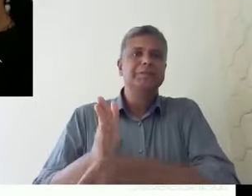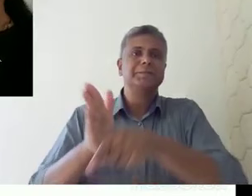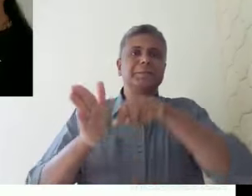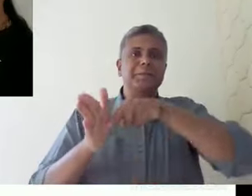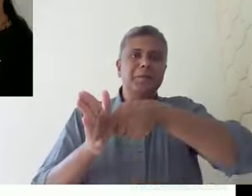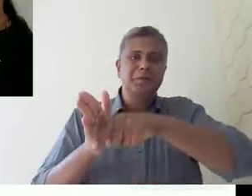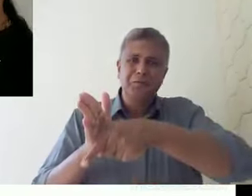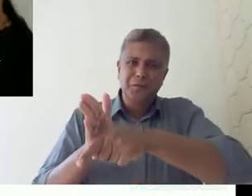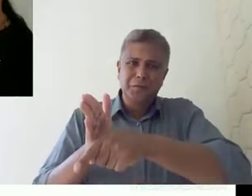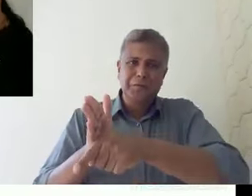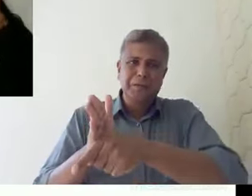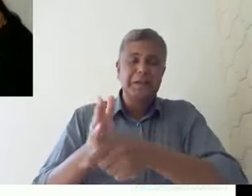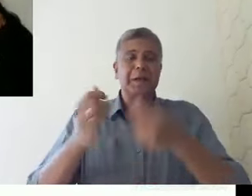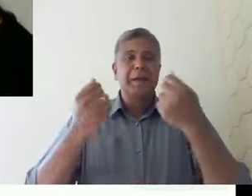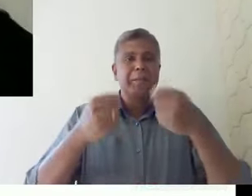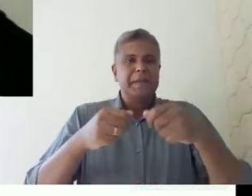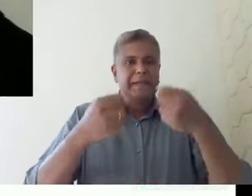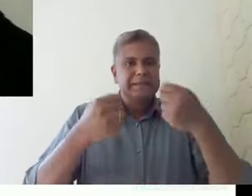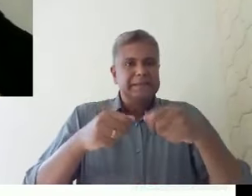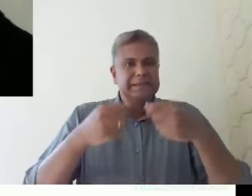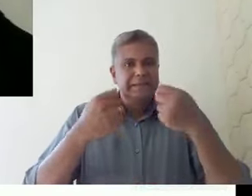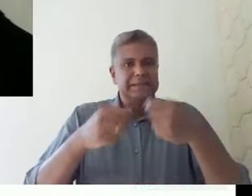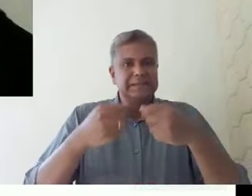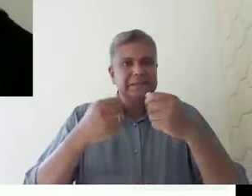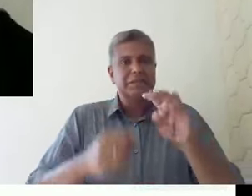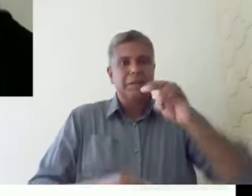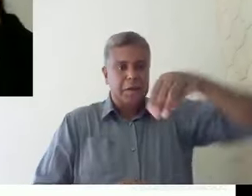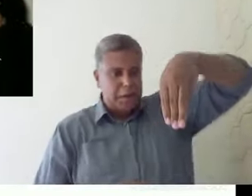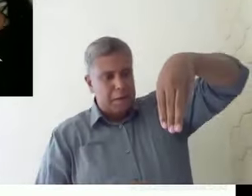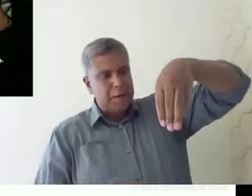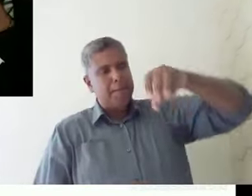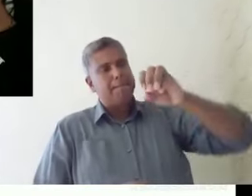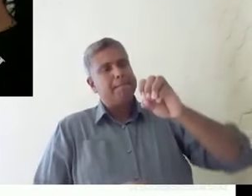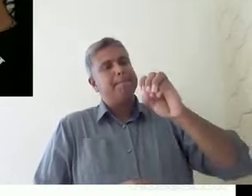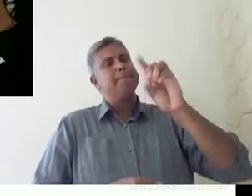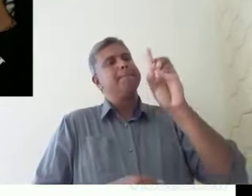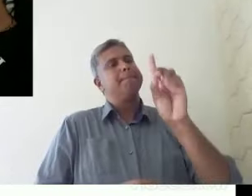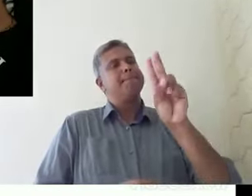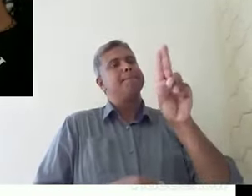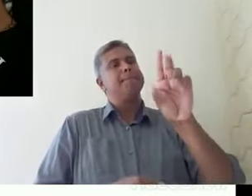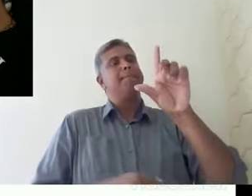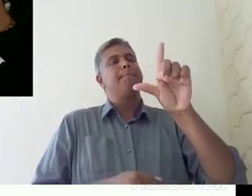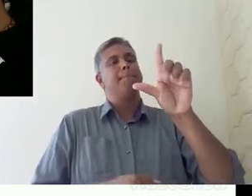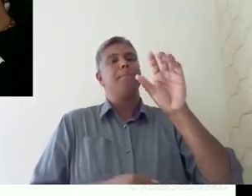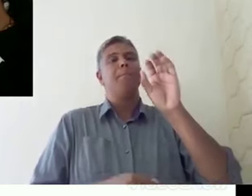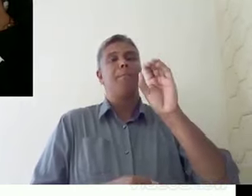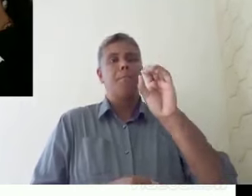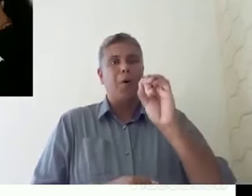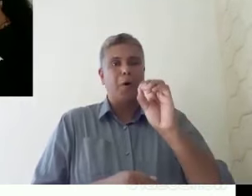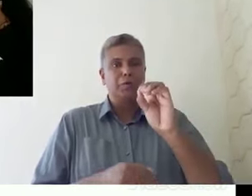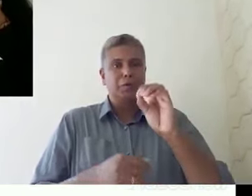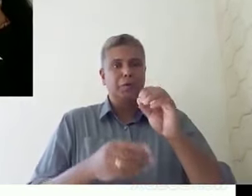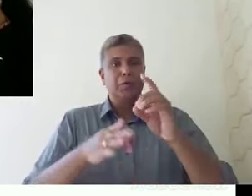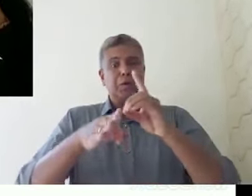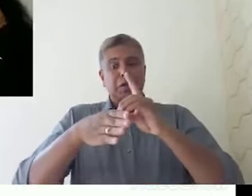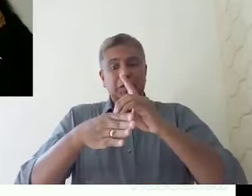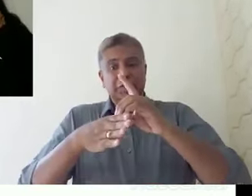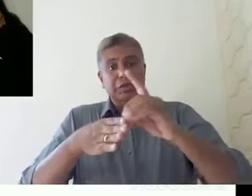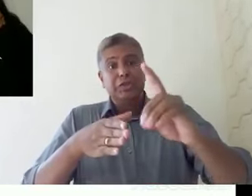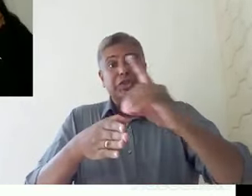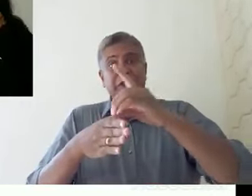de módulo, que é sinônimo de intensidade, de direção